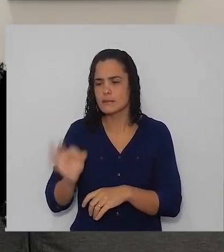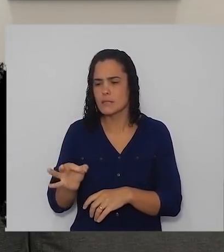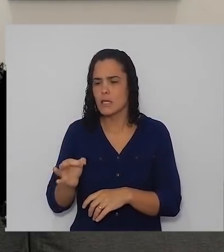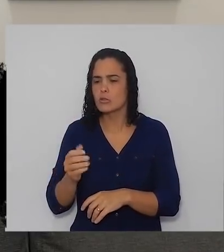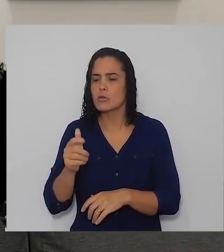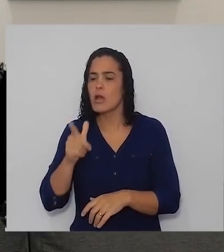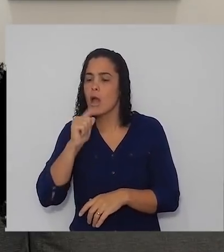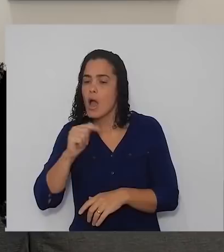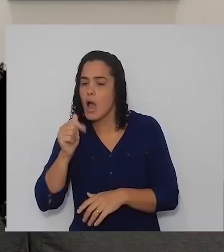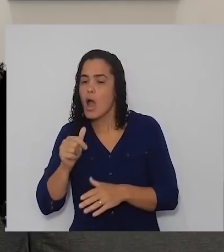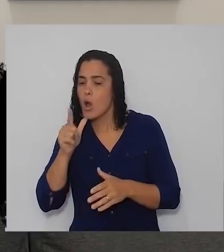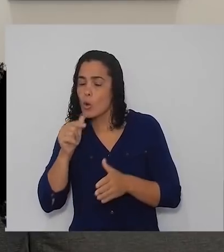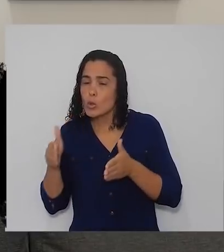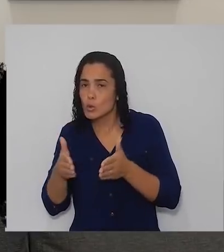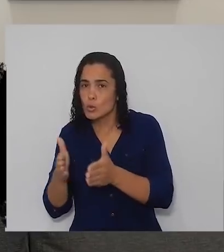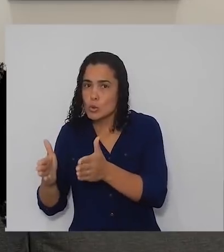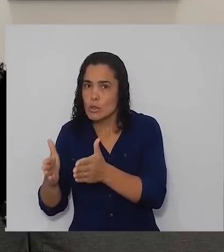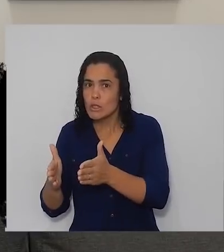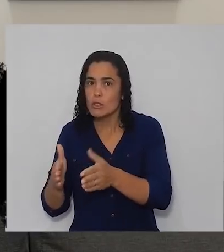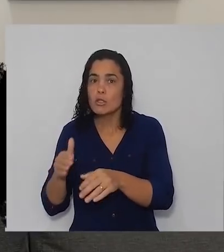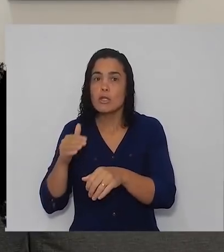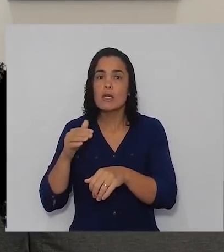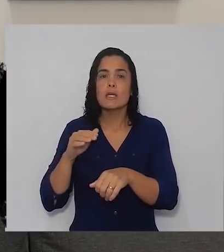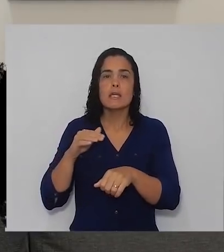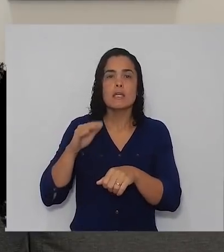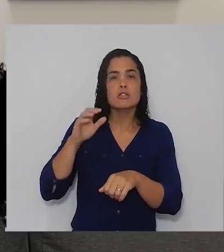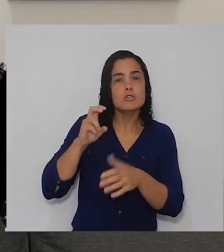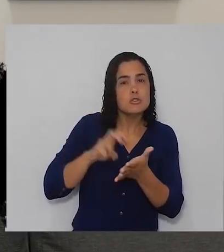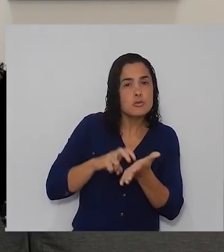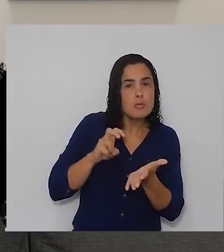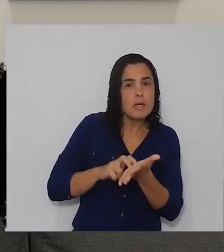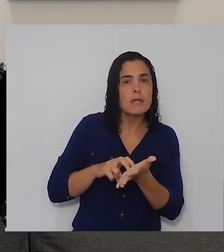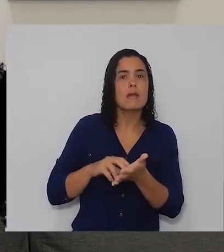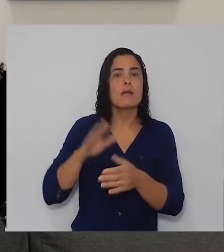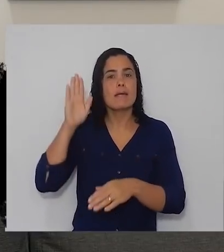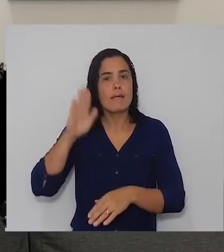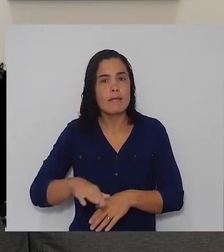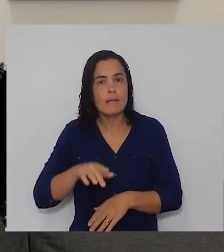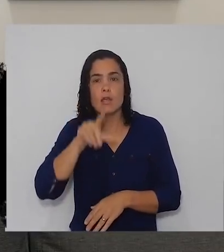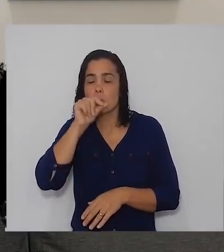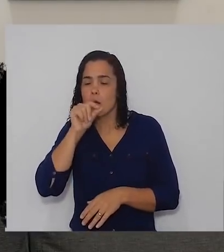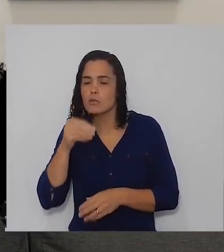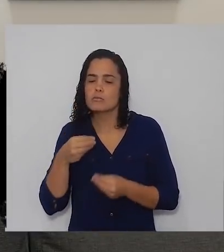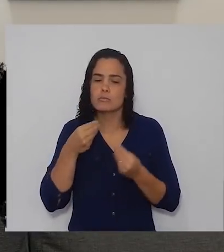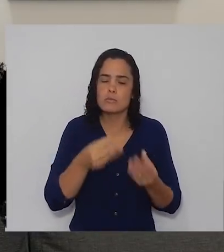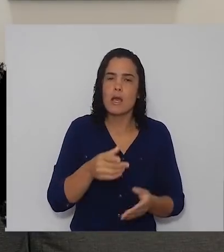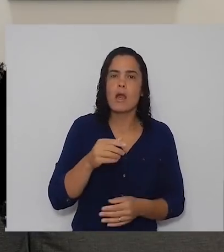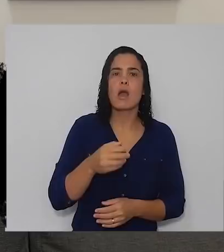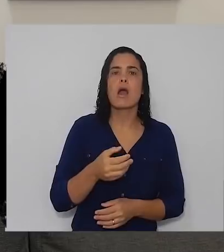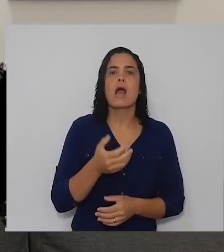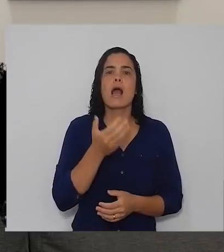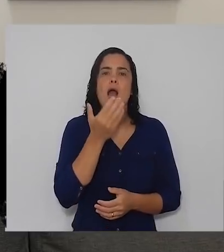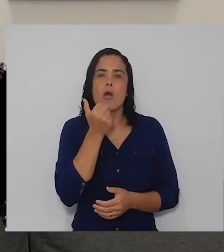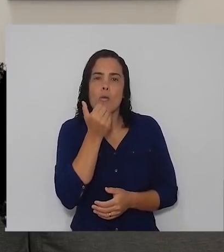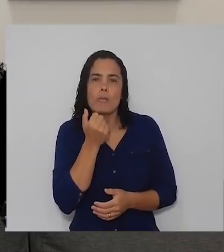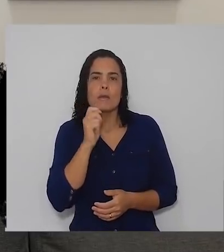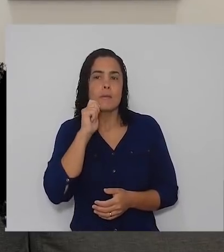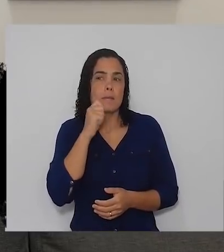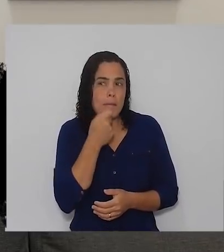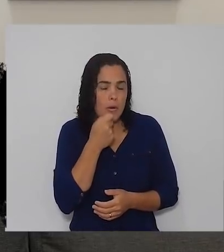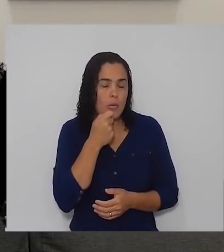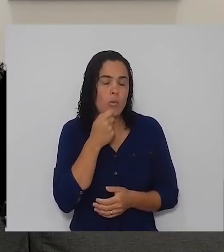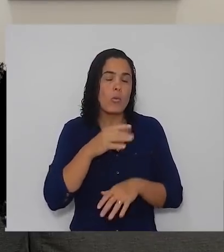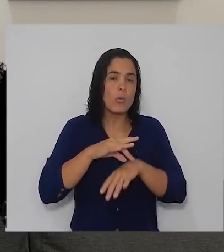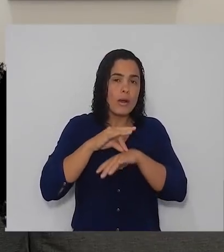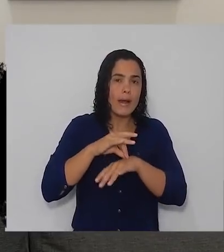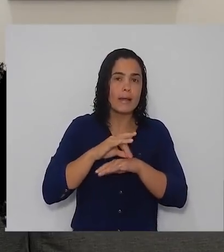ao anoitecer, e ele bebia a água do ribeiro. Mas, passados alguns dias,